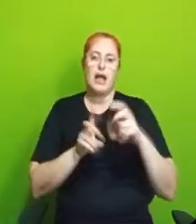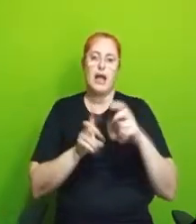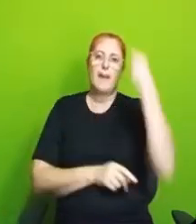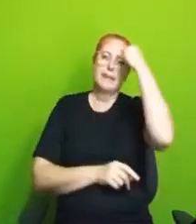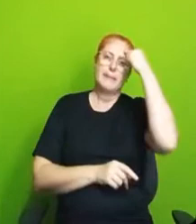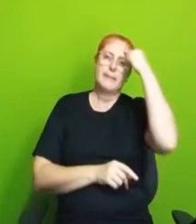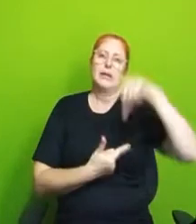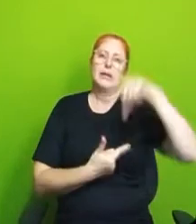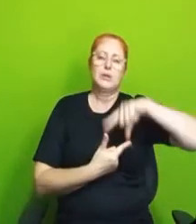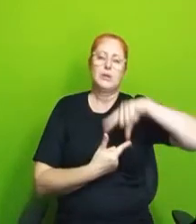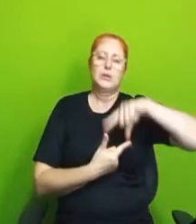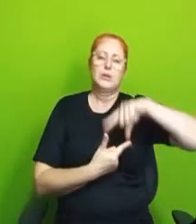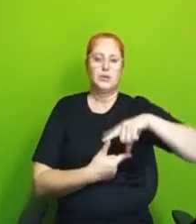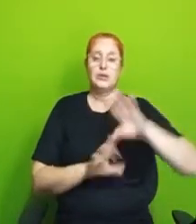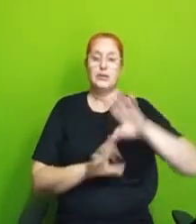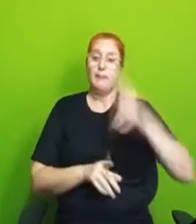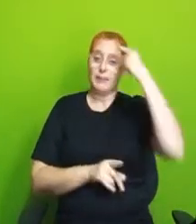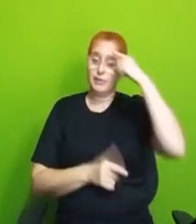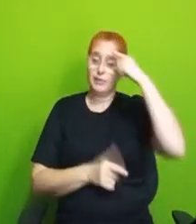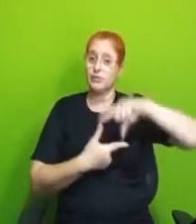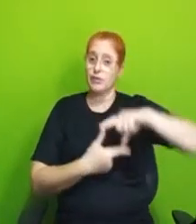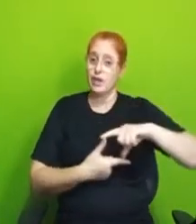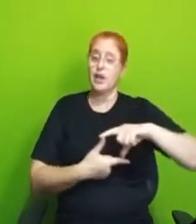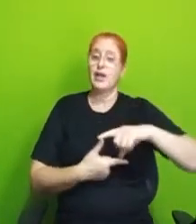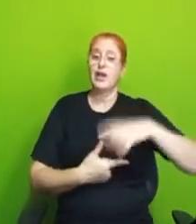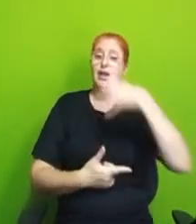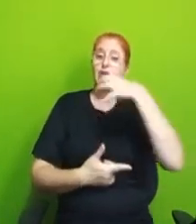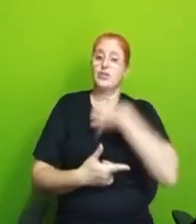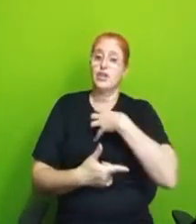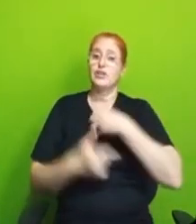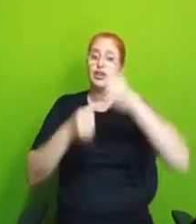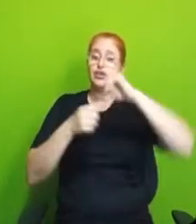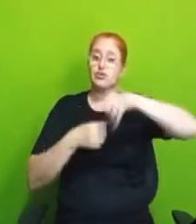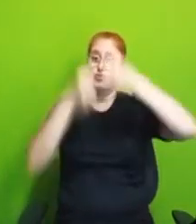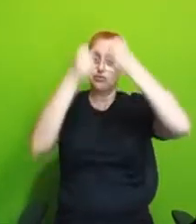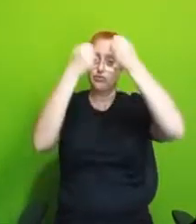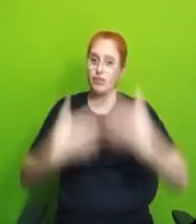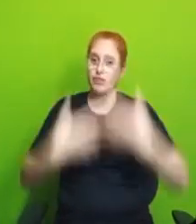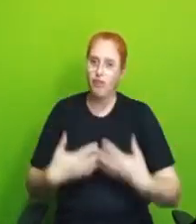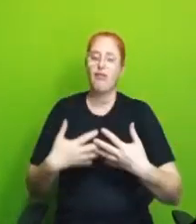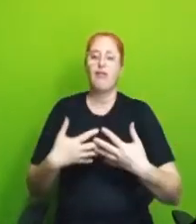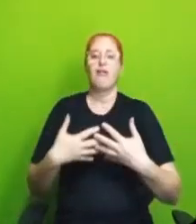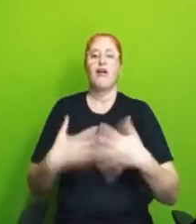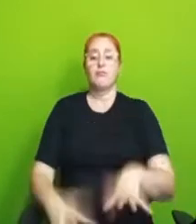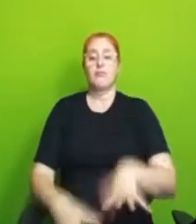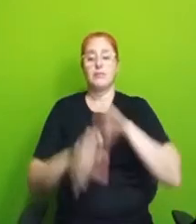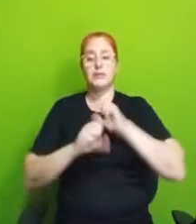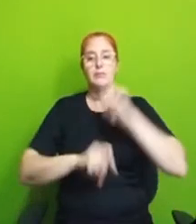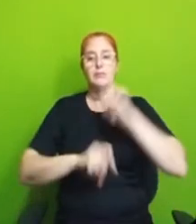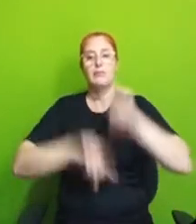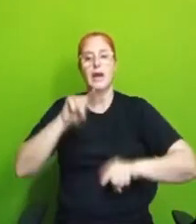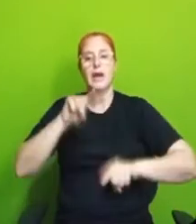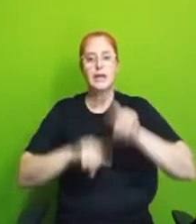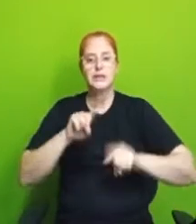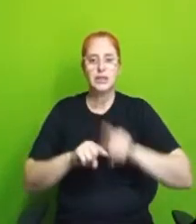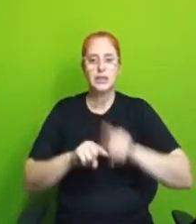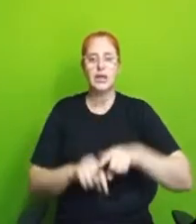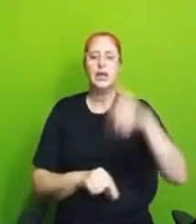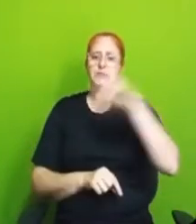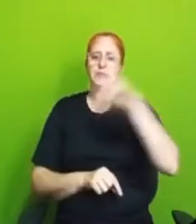pensamento conservador é a forma de justificar a apropriação material, que é o que está em causa e em